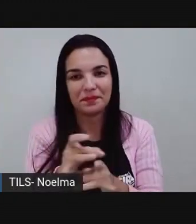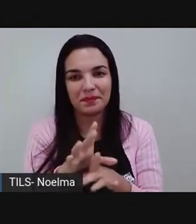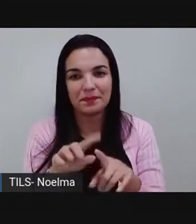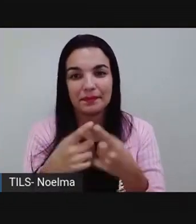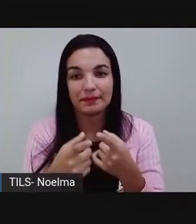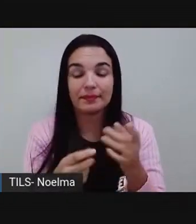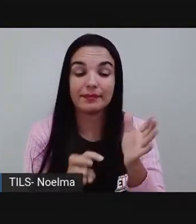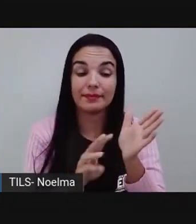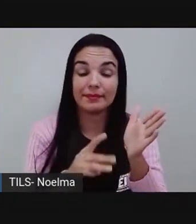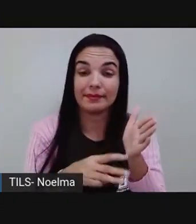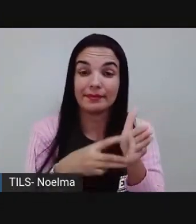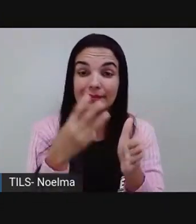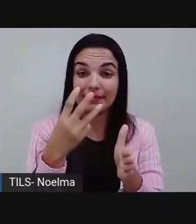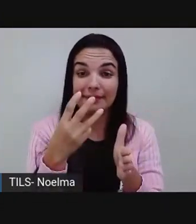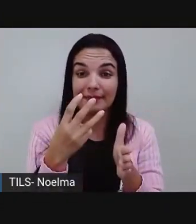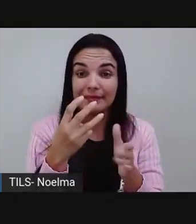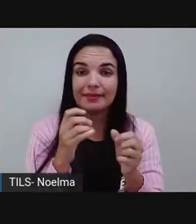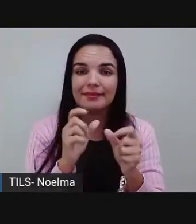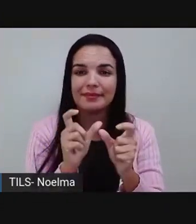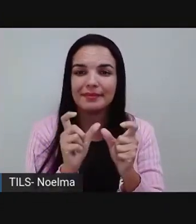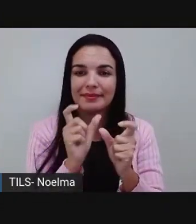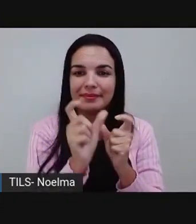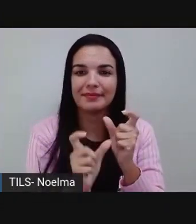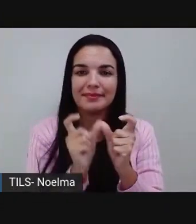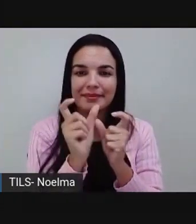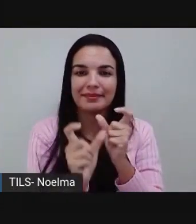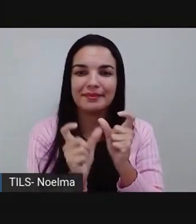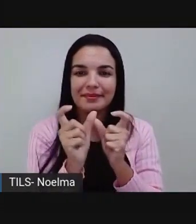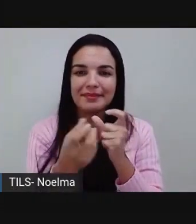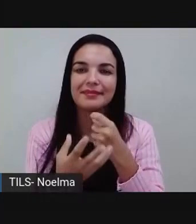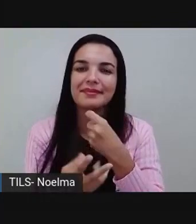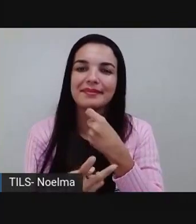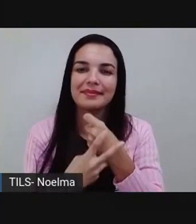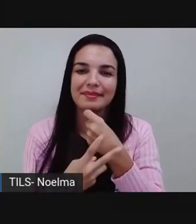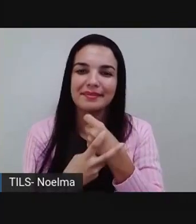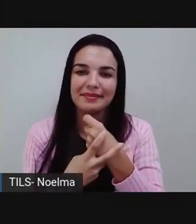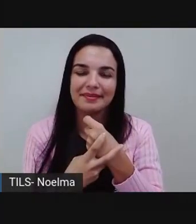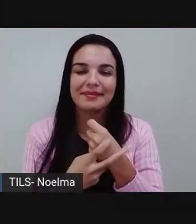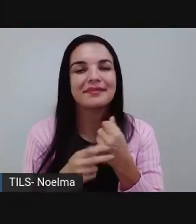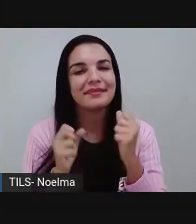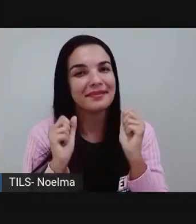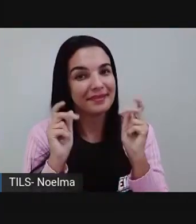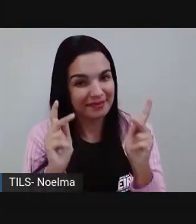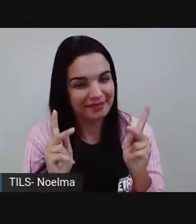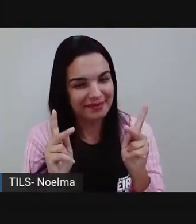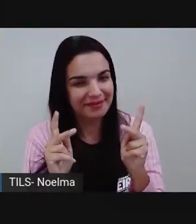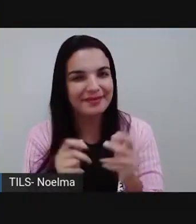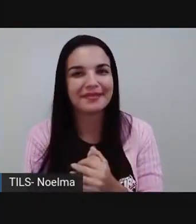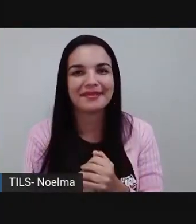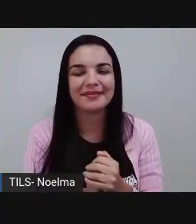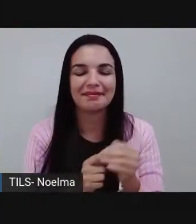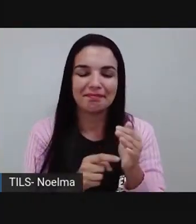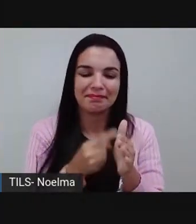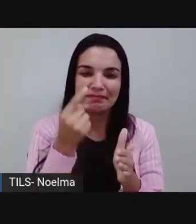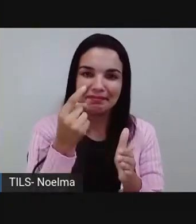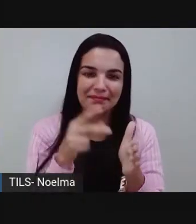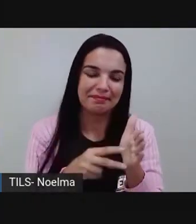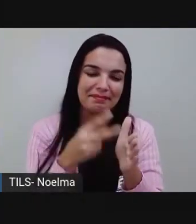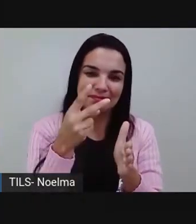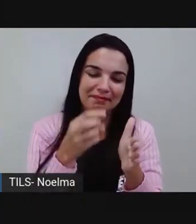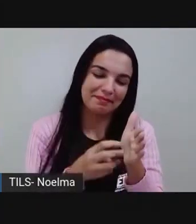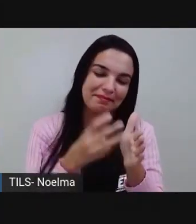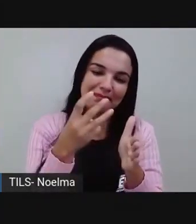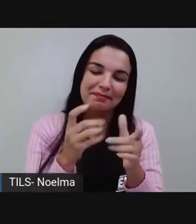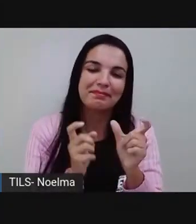são verbos da terceira conjugação, certo? Primeira conjugação, AR. Segunda conjugação,